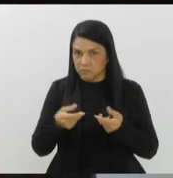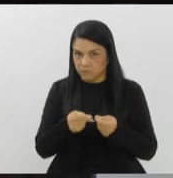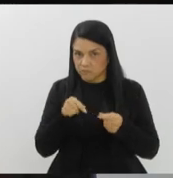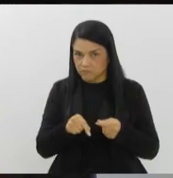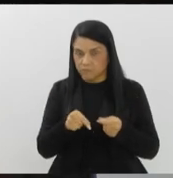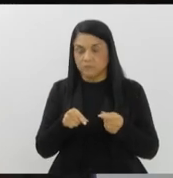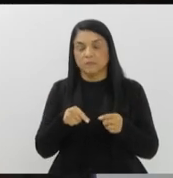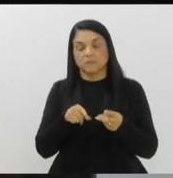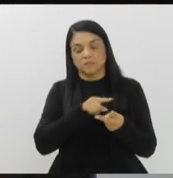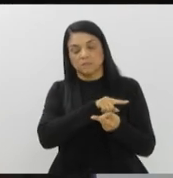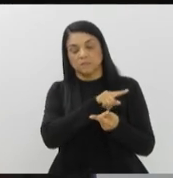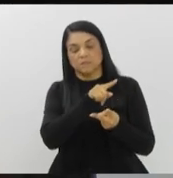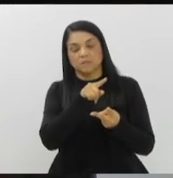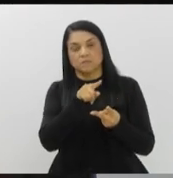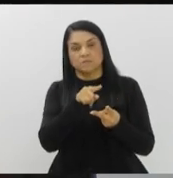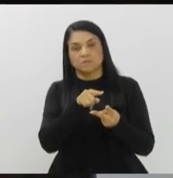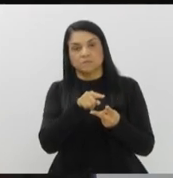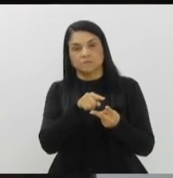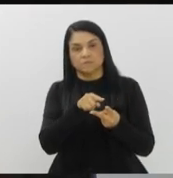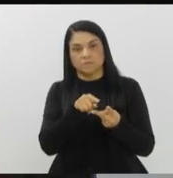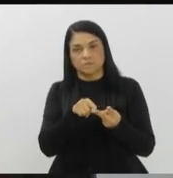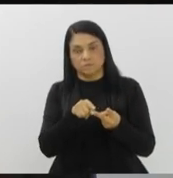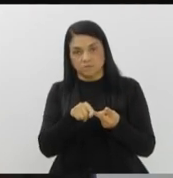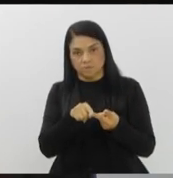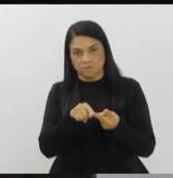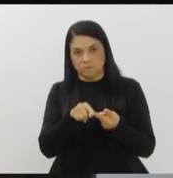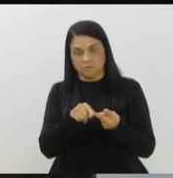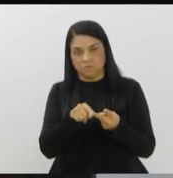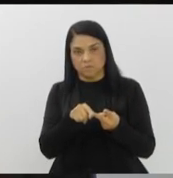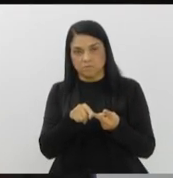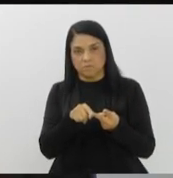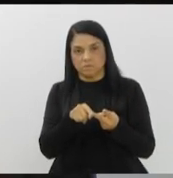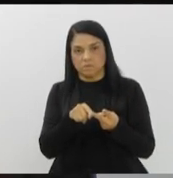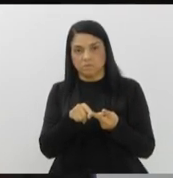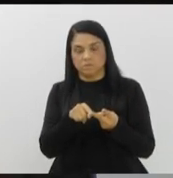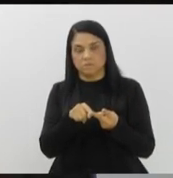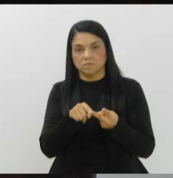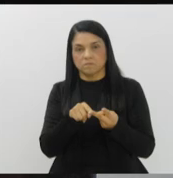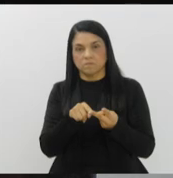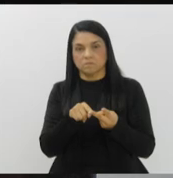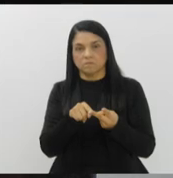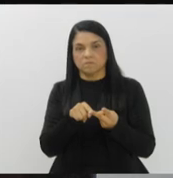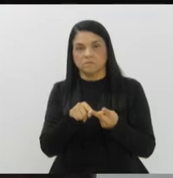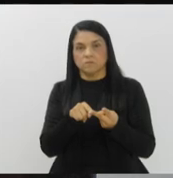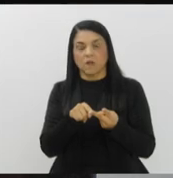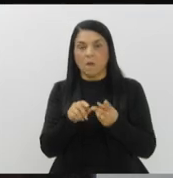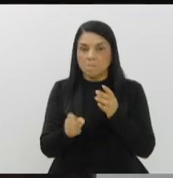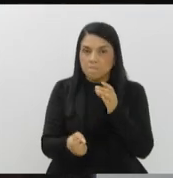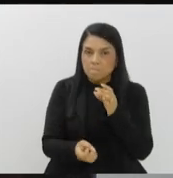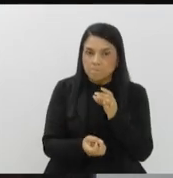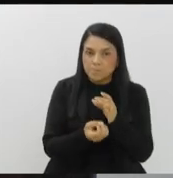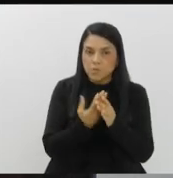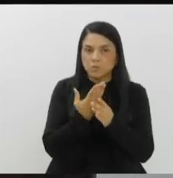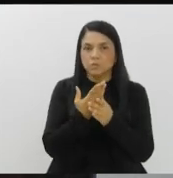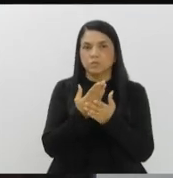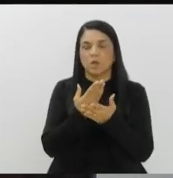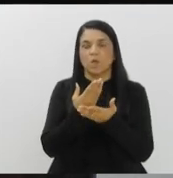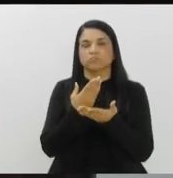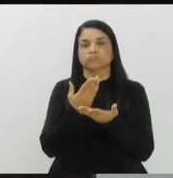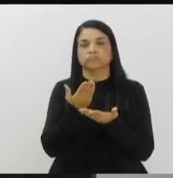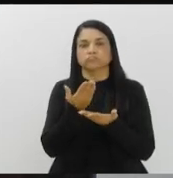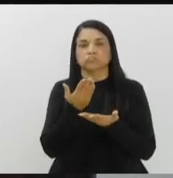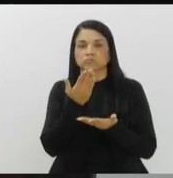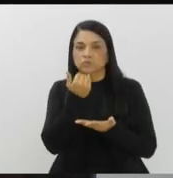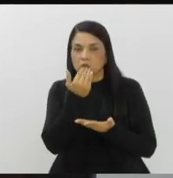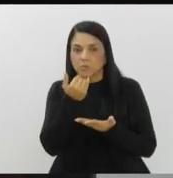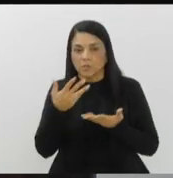alimentar e nutricional. E o segundo eixo, a segunda diretiva, é a produção e abastecimento de alimentos de